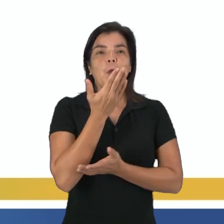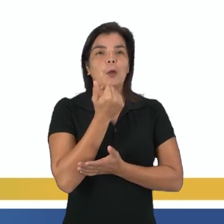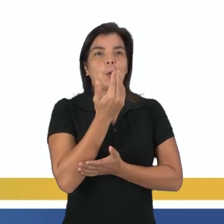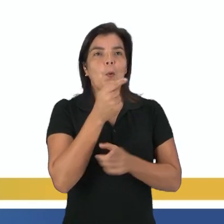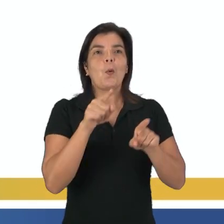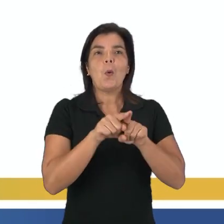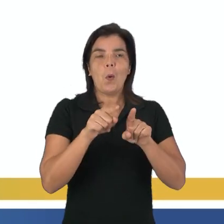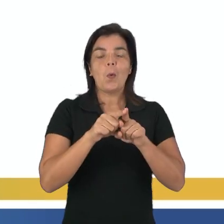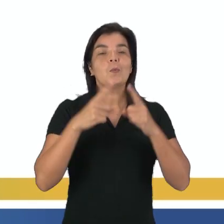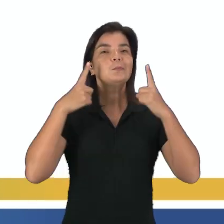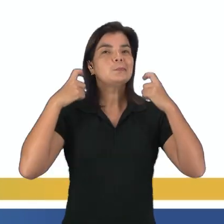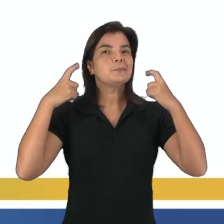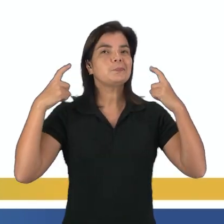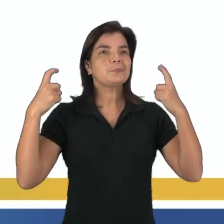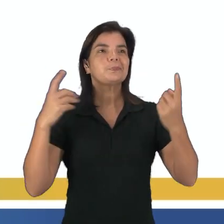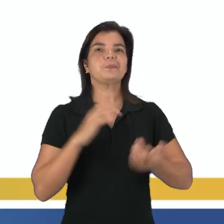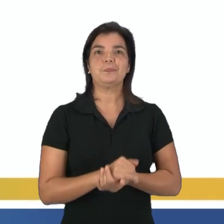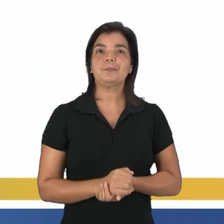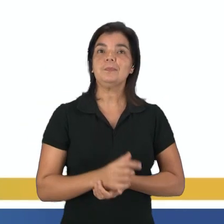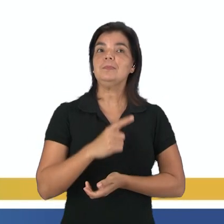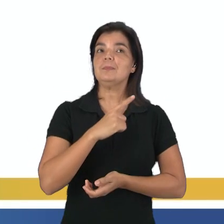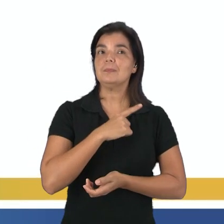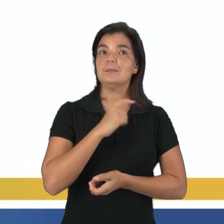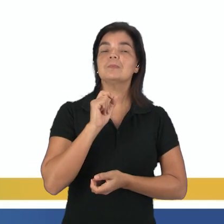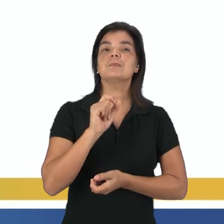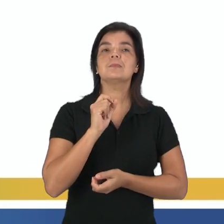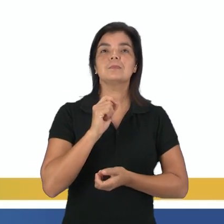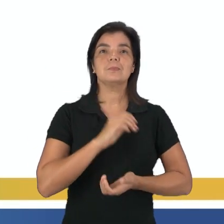alimento ou um som. Nós temos aí